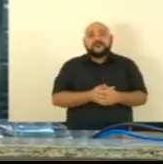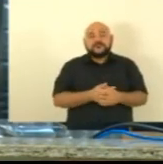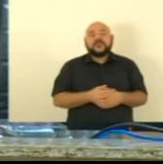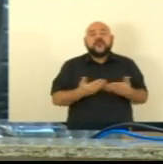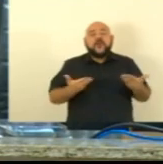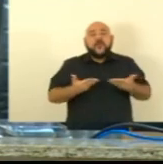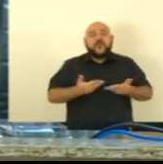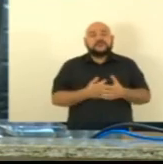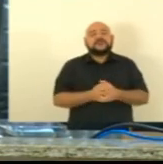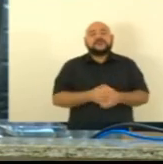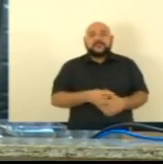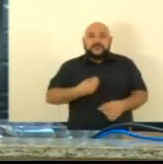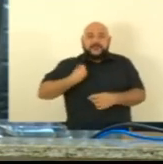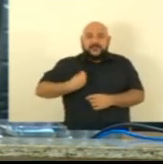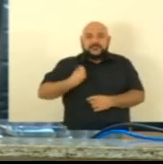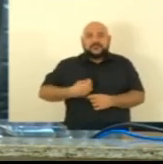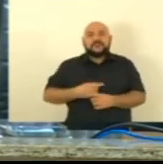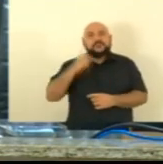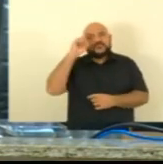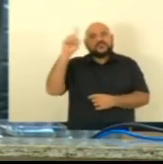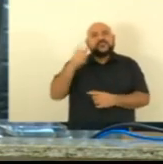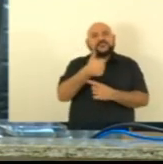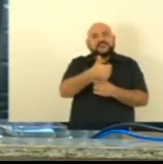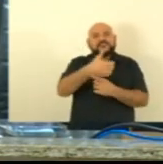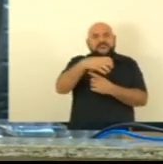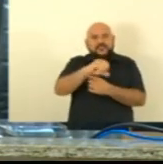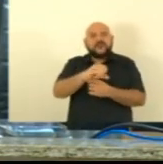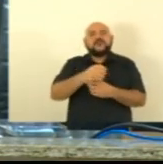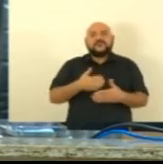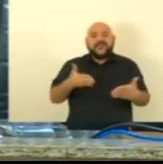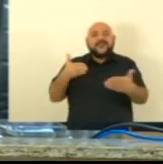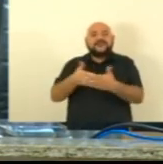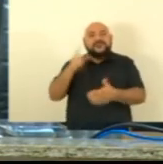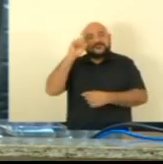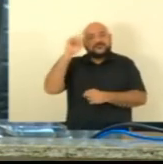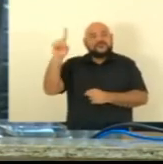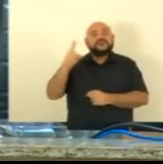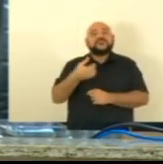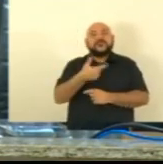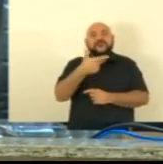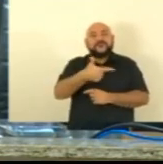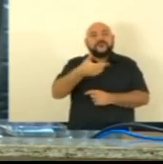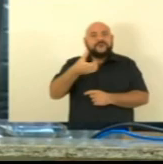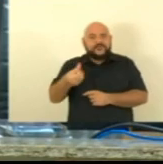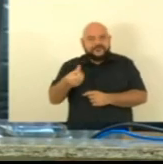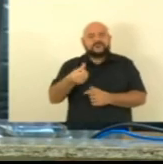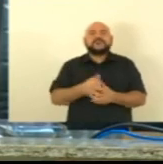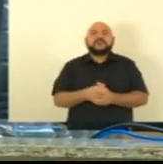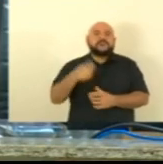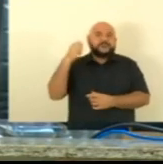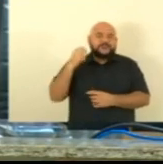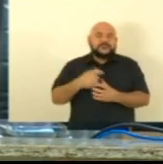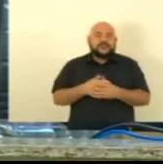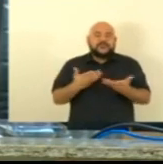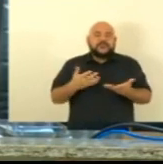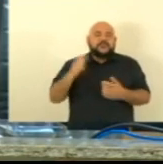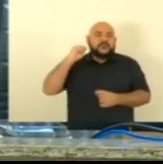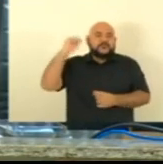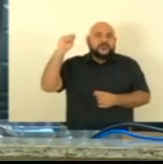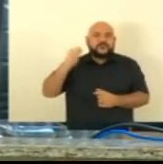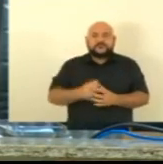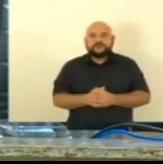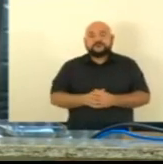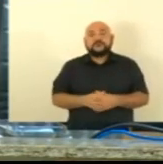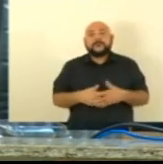virtual e presencial do dia 19/4/2023, prazo até dia 26/4/2023. Existe emenda sugerida